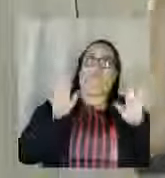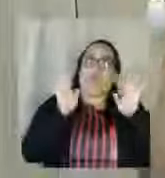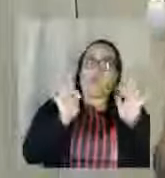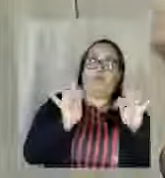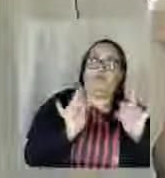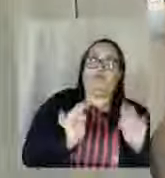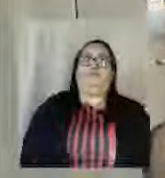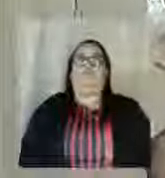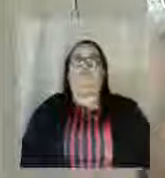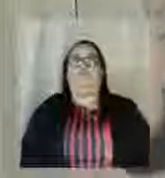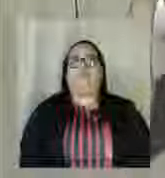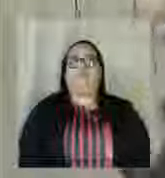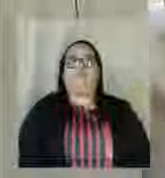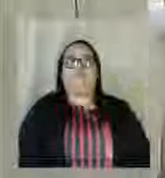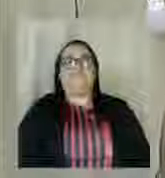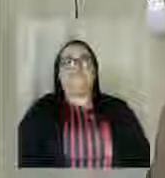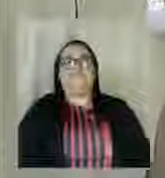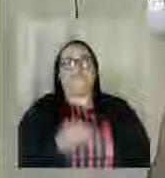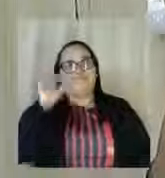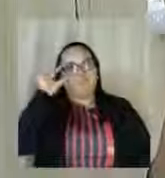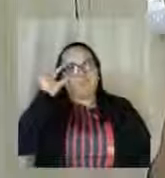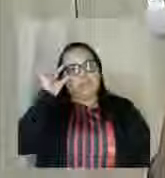Aí depois